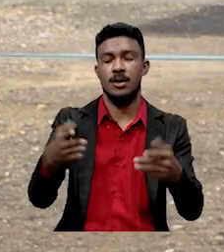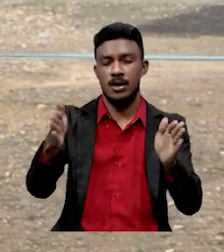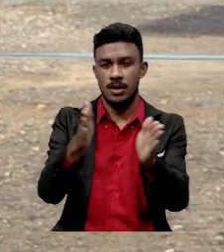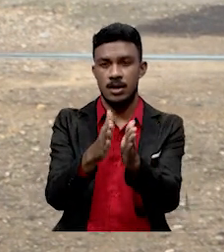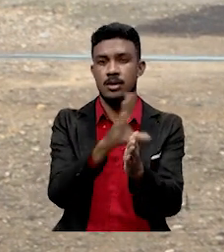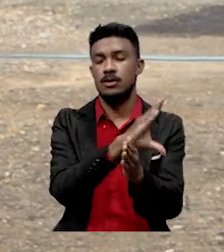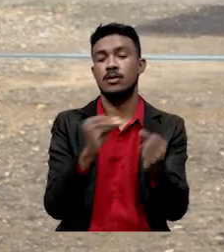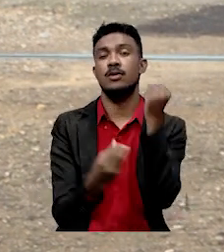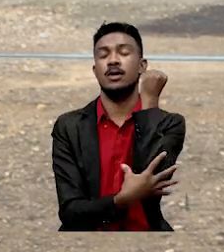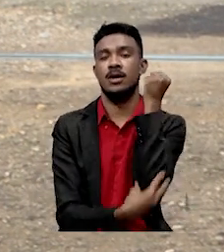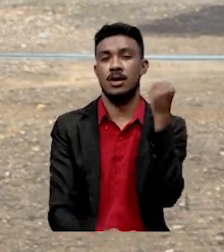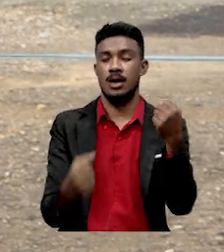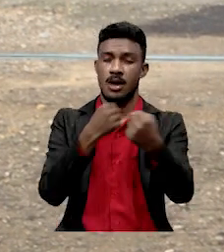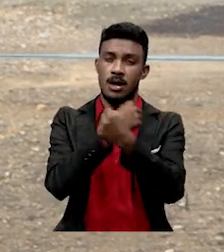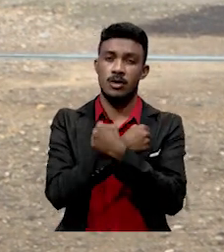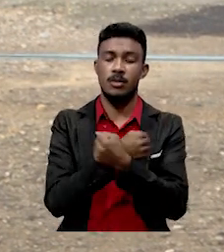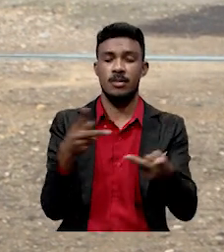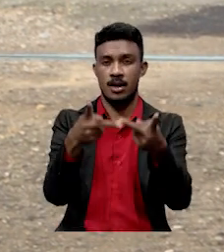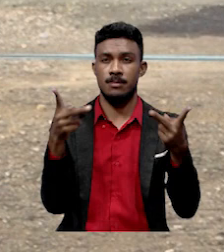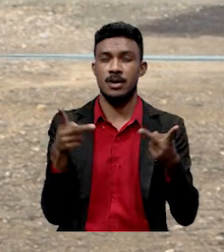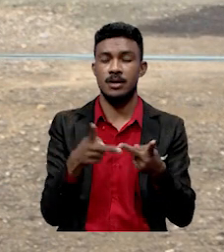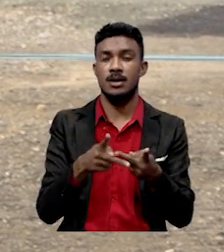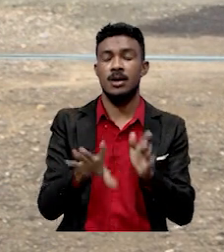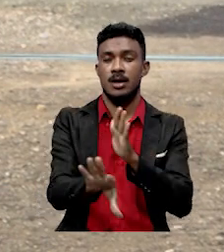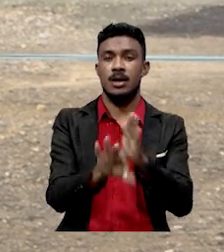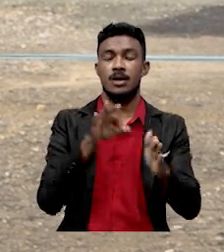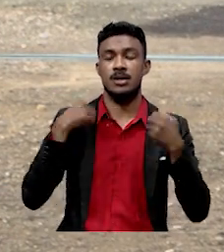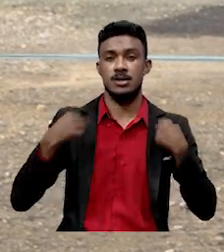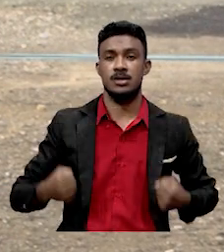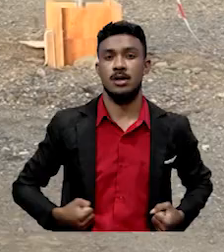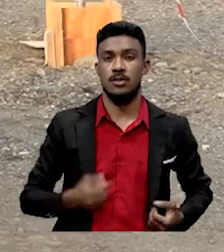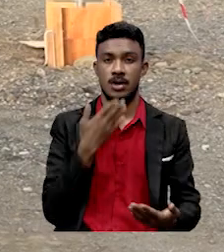kiak. Hadomi ambiente sehetan saúde diak.